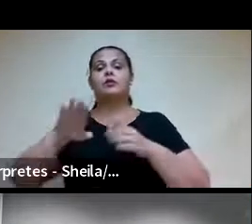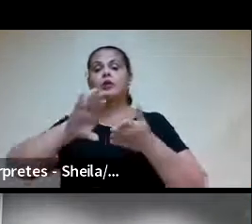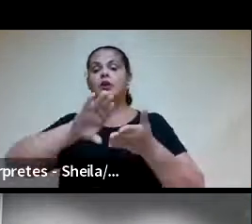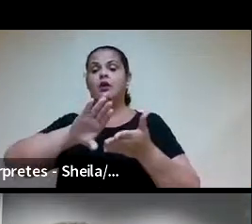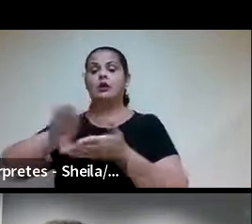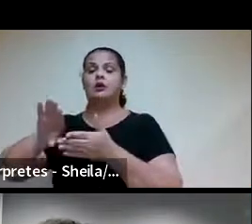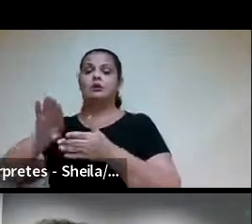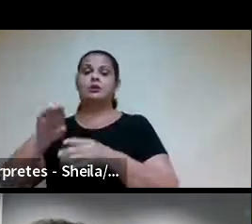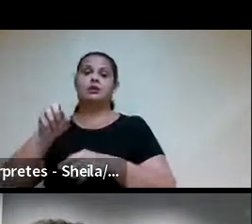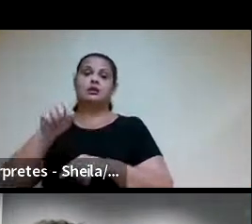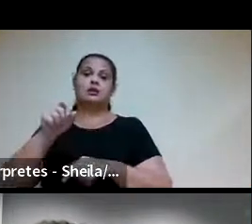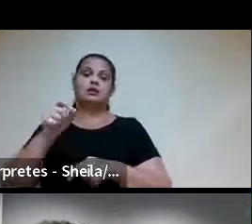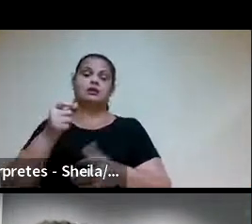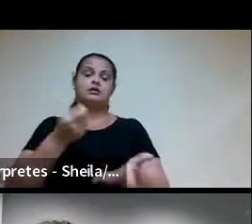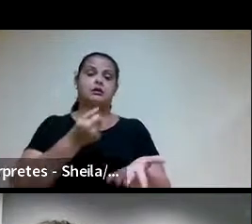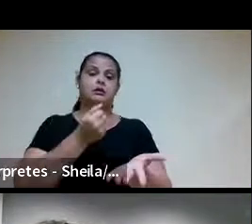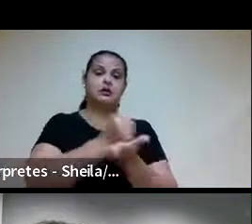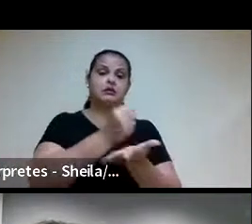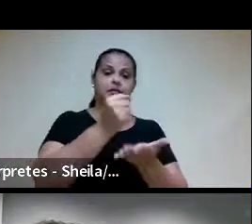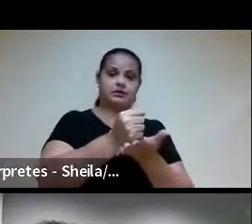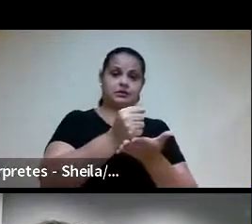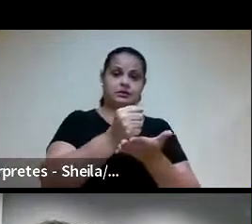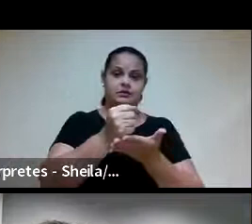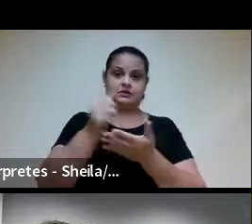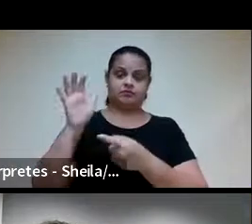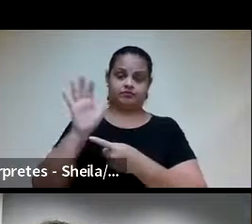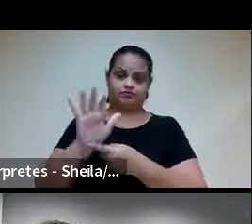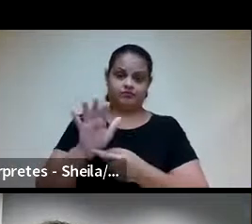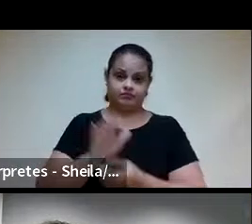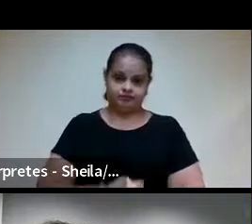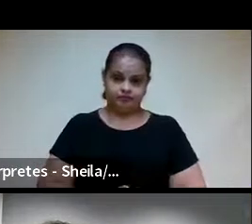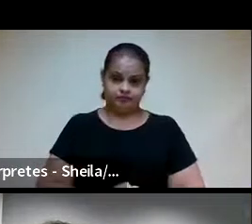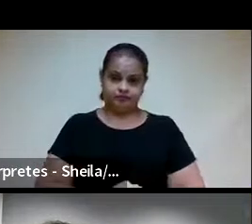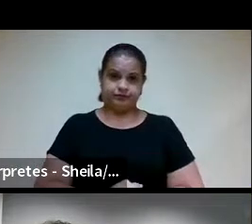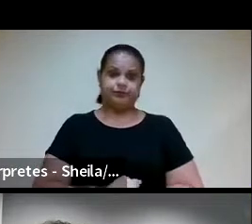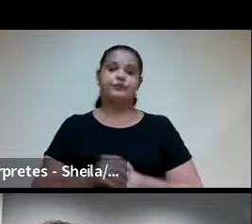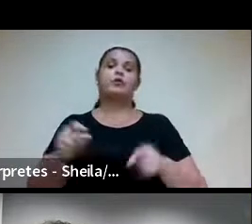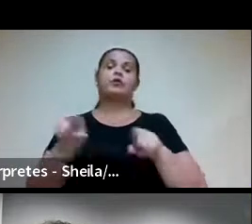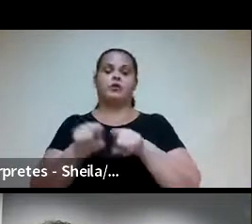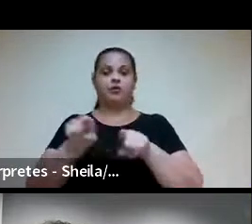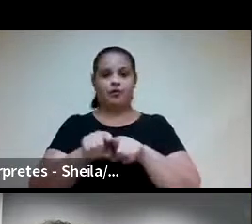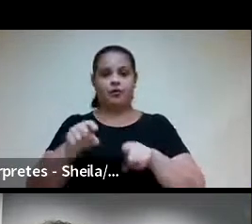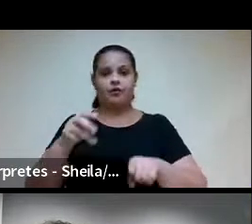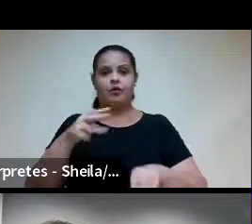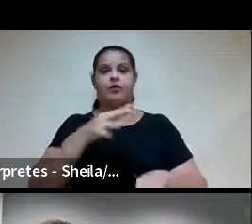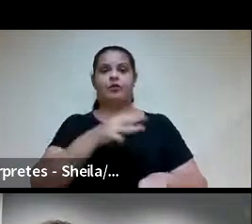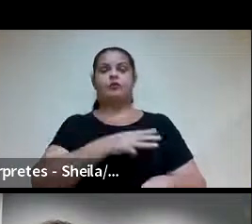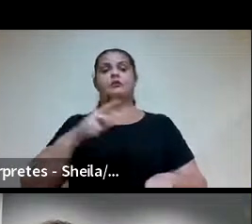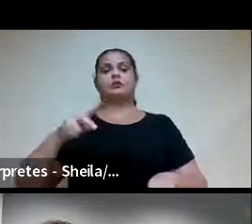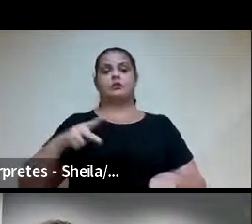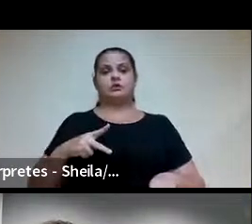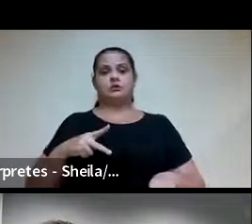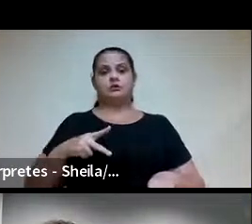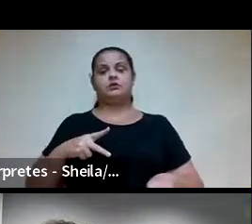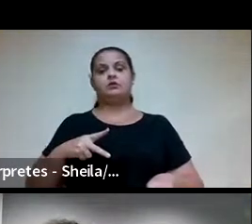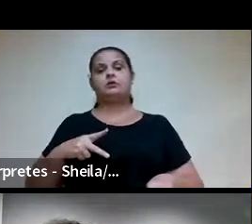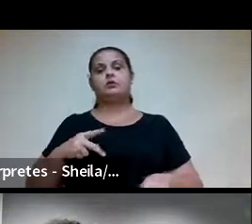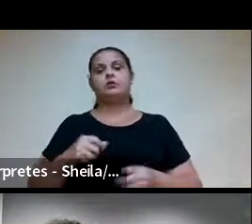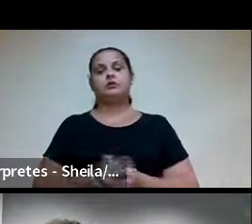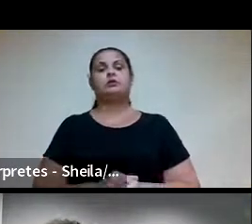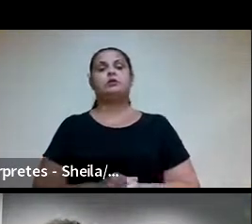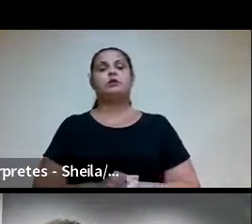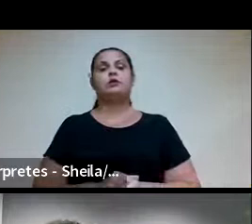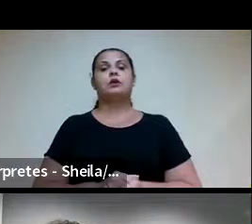contas. Ante o exposto, em consonância com o parecer do Ministério Público, nego provimento ao recurso para manter